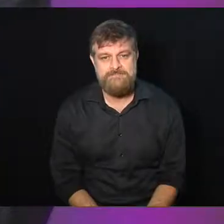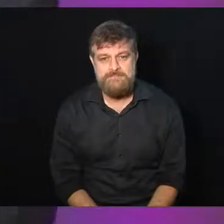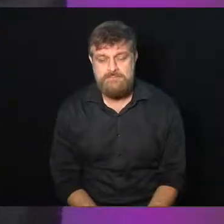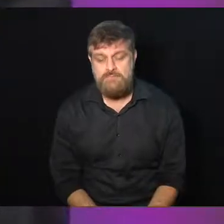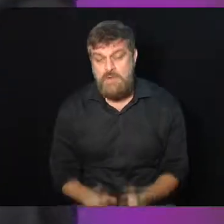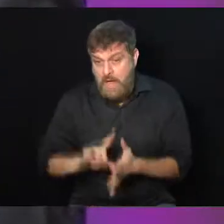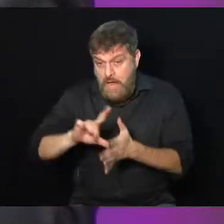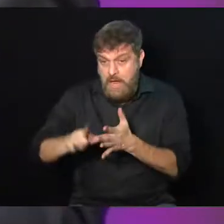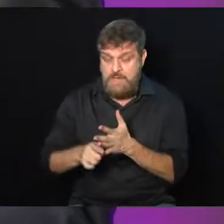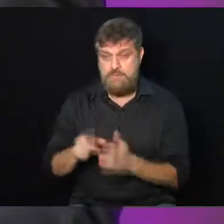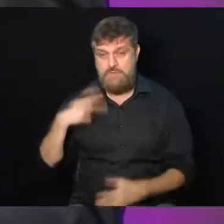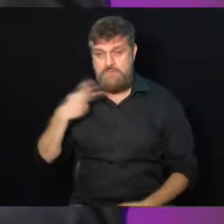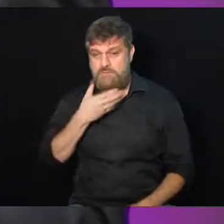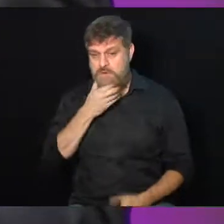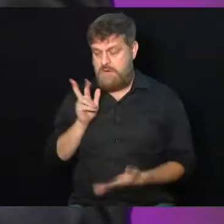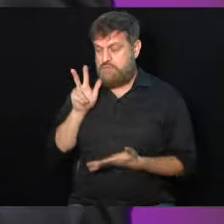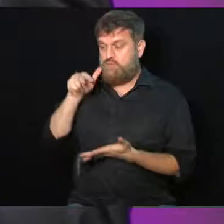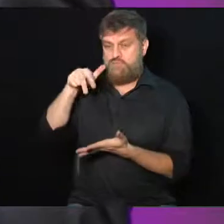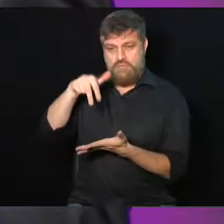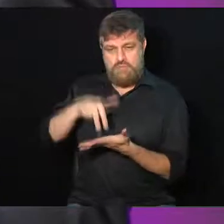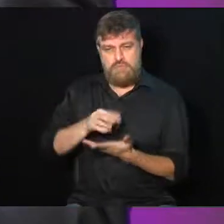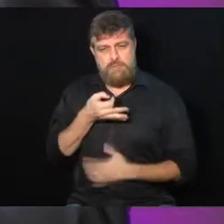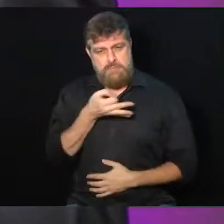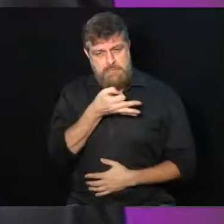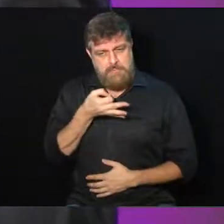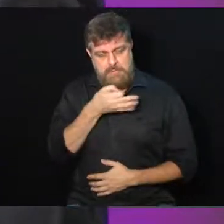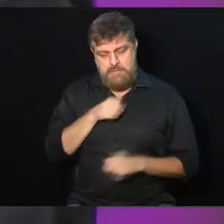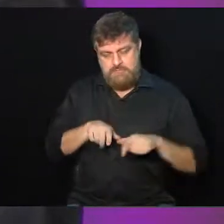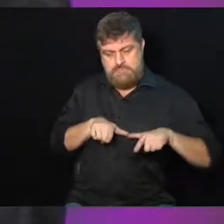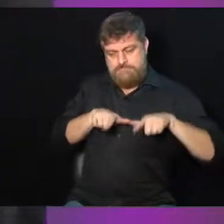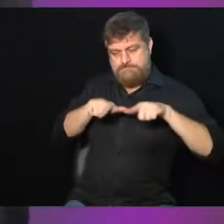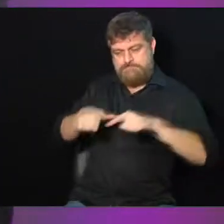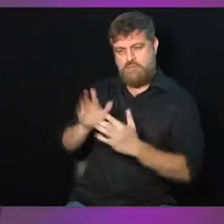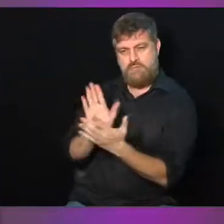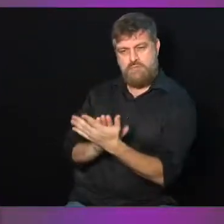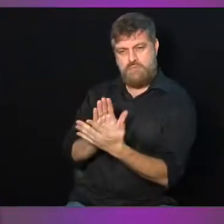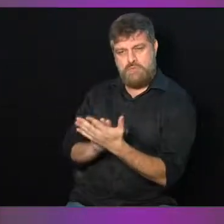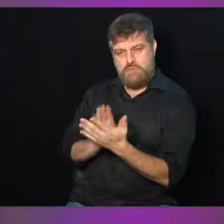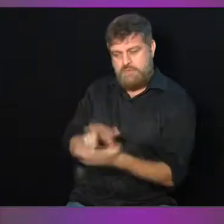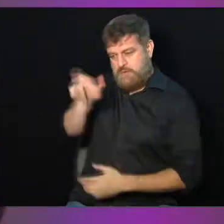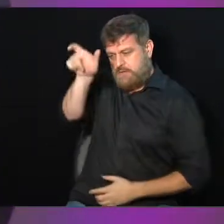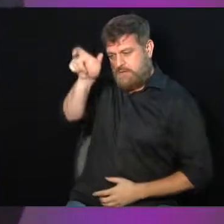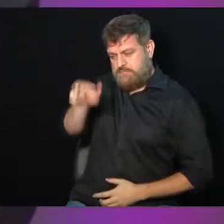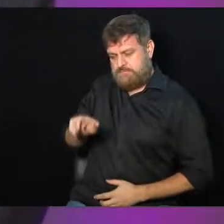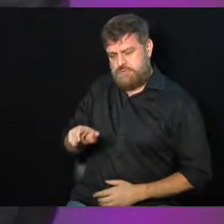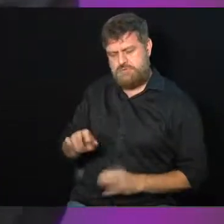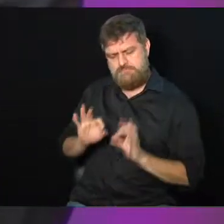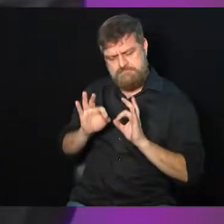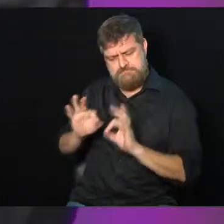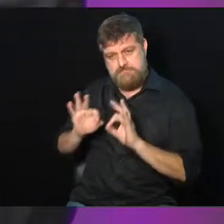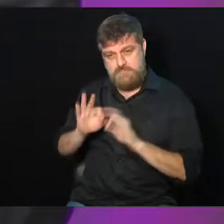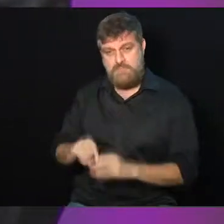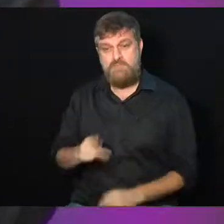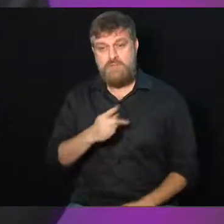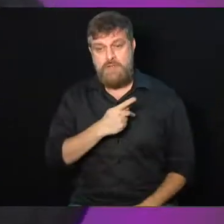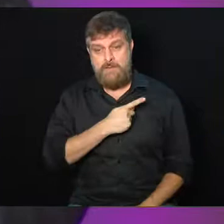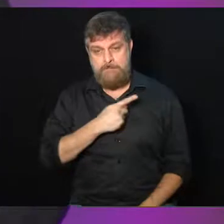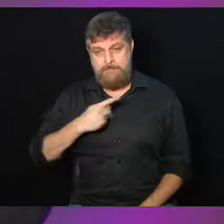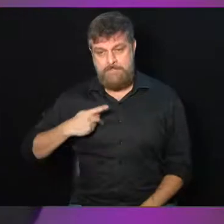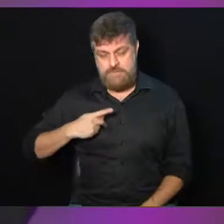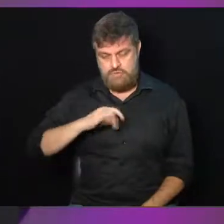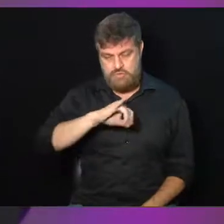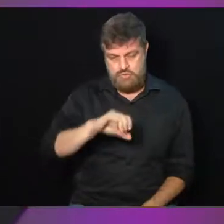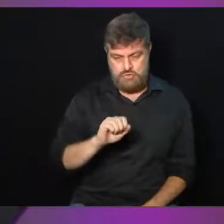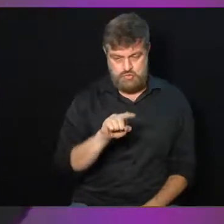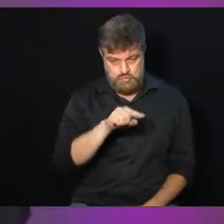Em seguida, o vereador Carmo Luiz entregou o diploma de mérito digno de honra, pastor João Batista Martins de